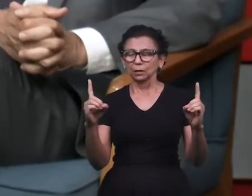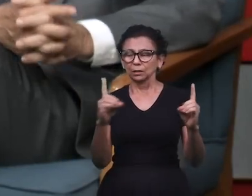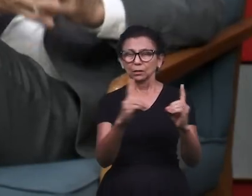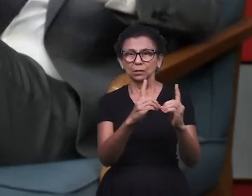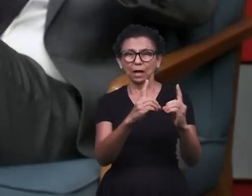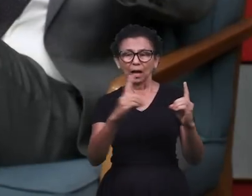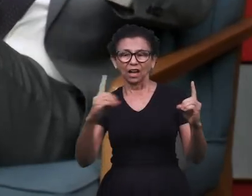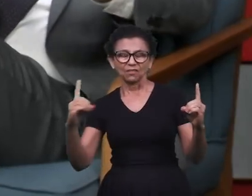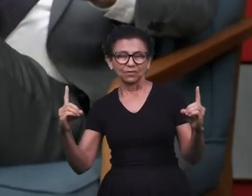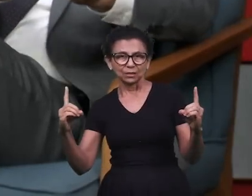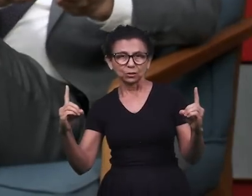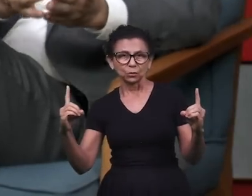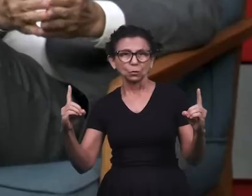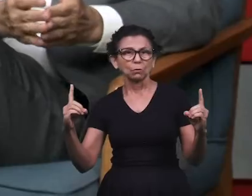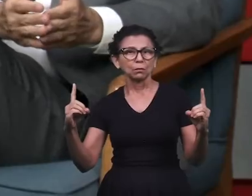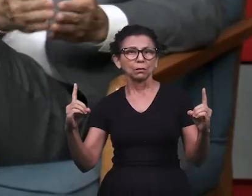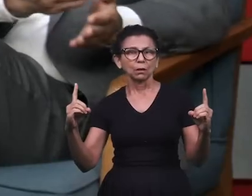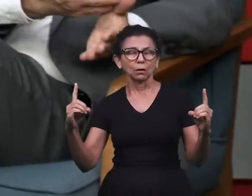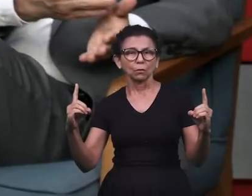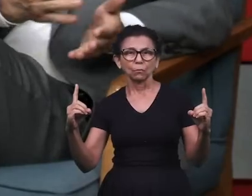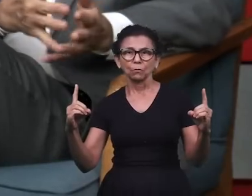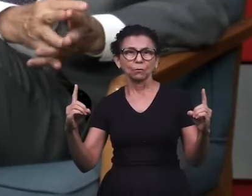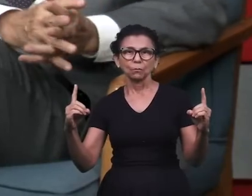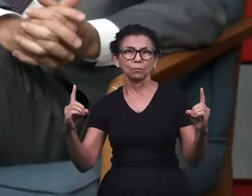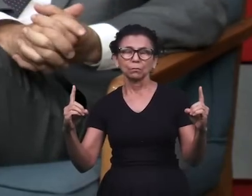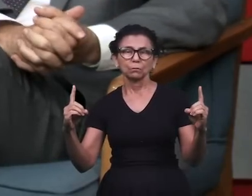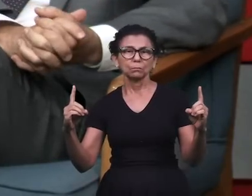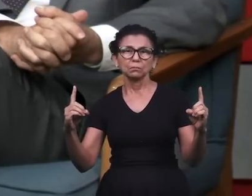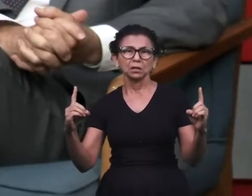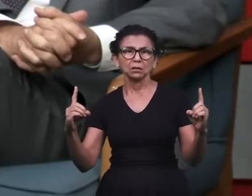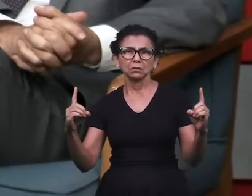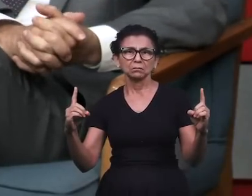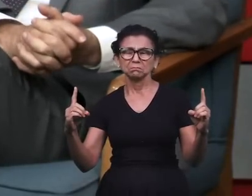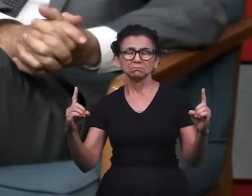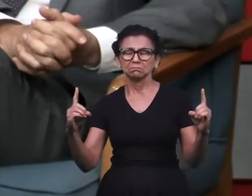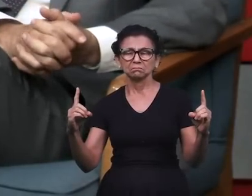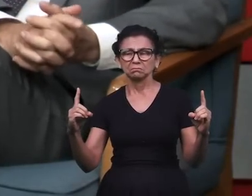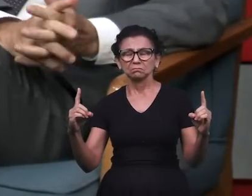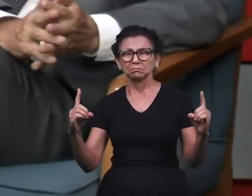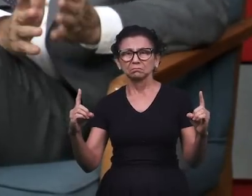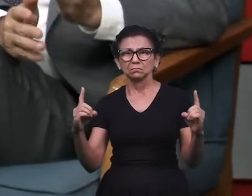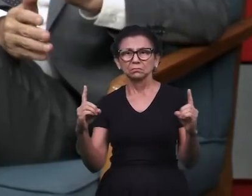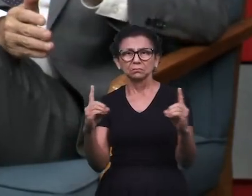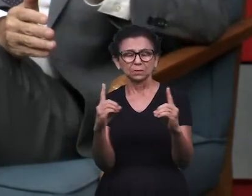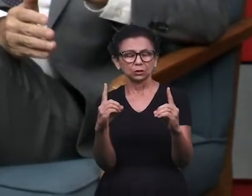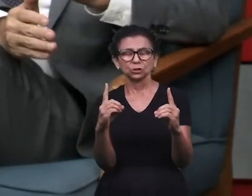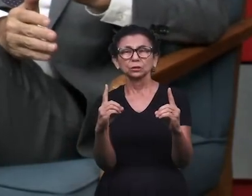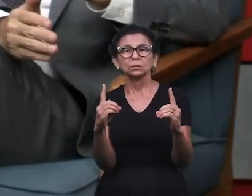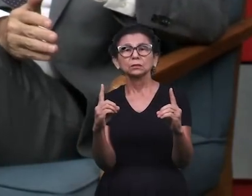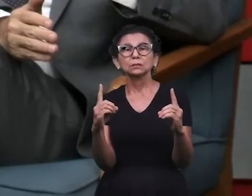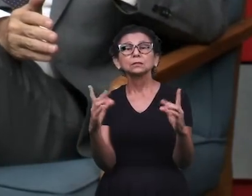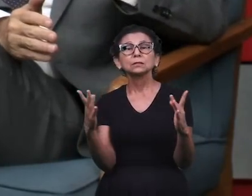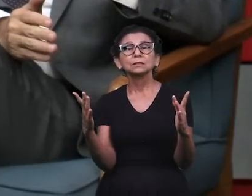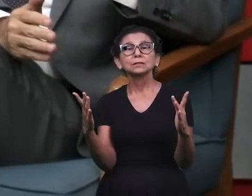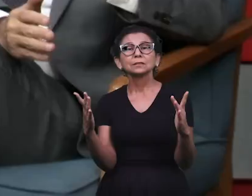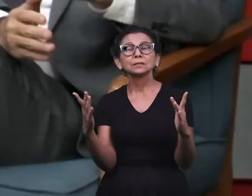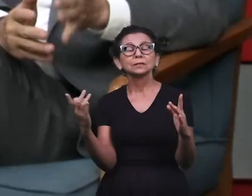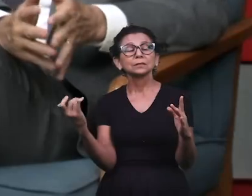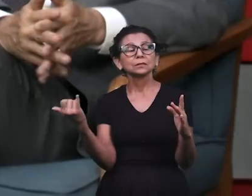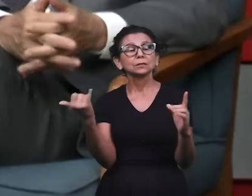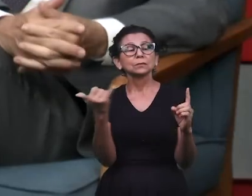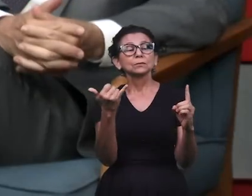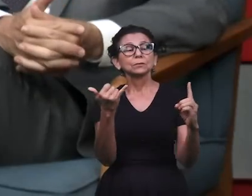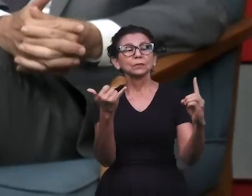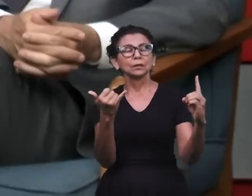Jesus não evitou aquele homem por causa da sua doença. Jesus simplesmente disse